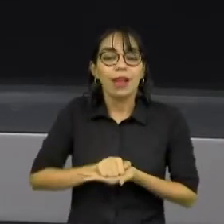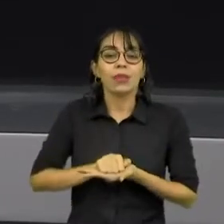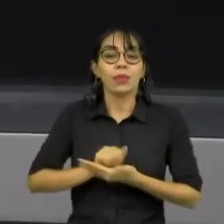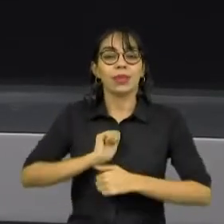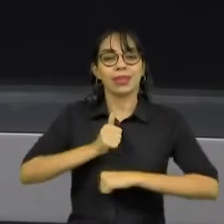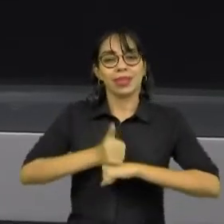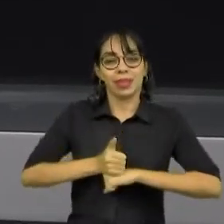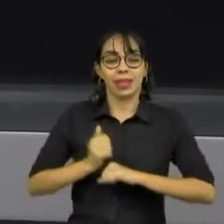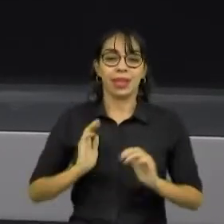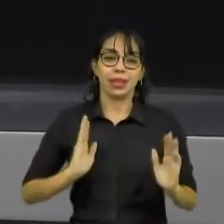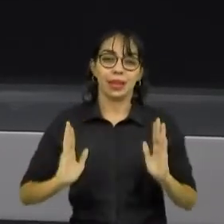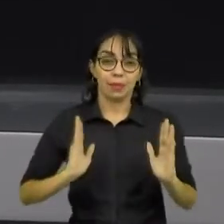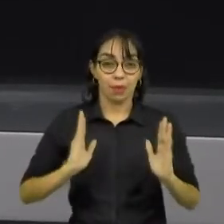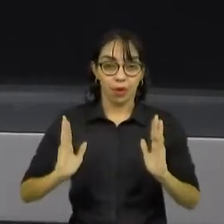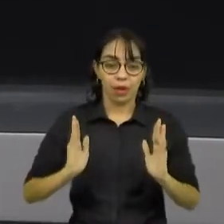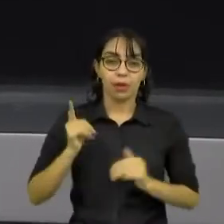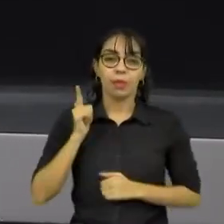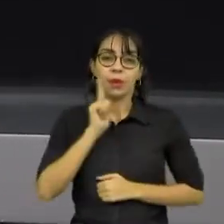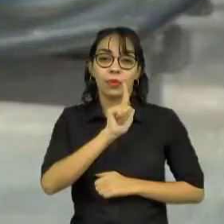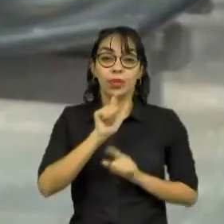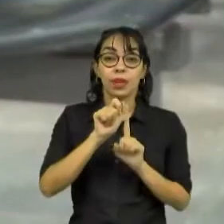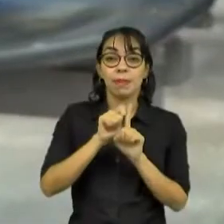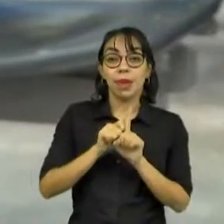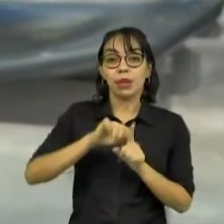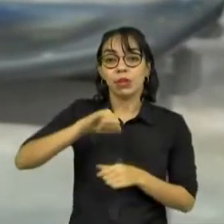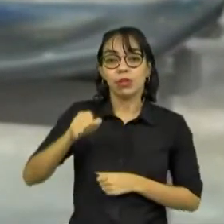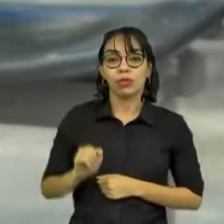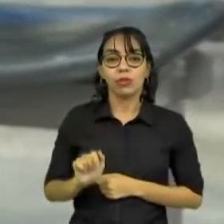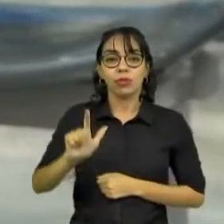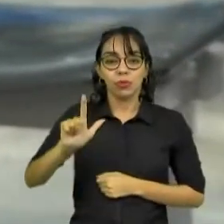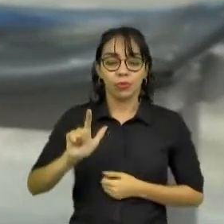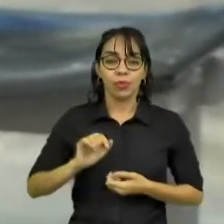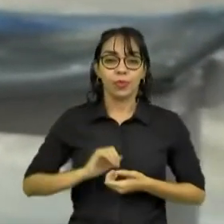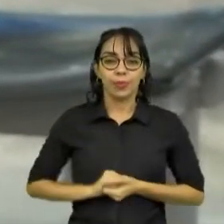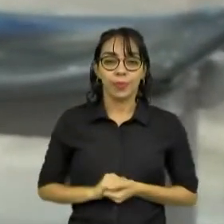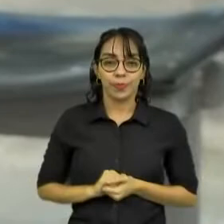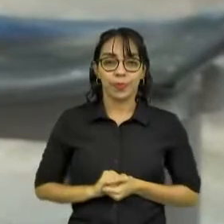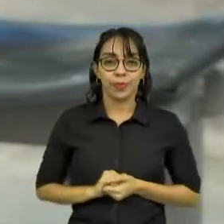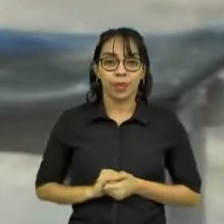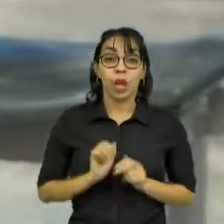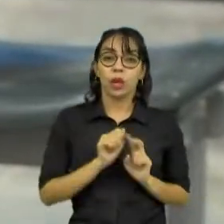demanda da alta estação de julho. Já